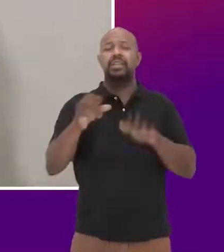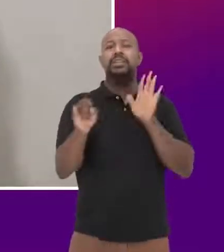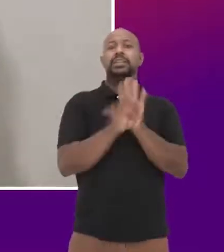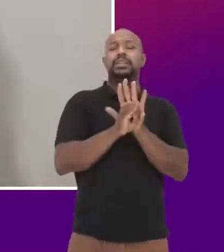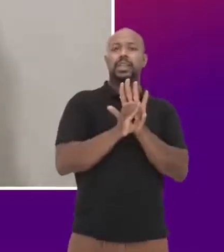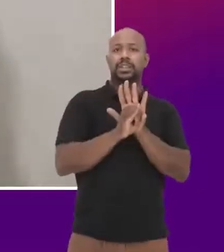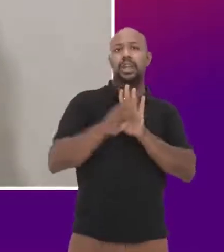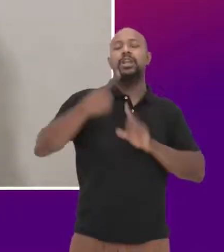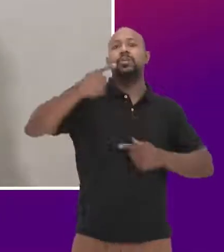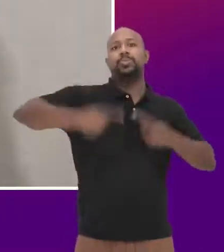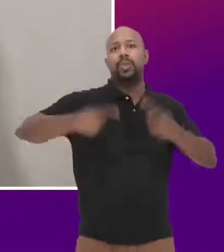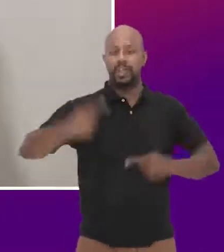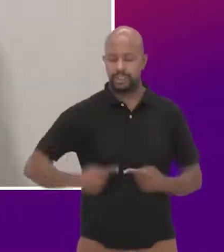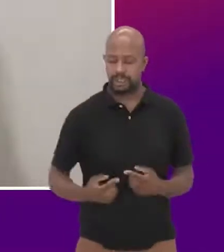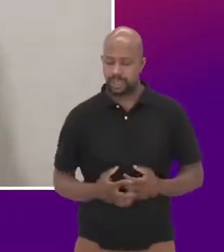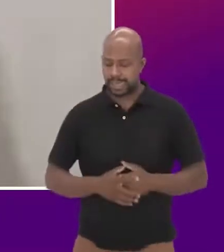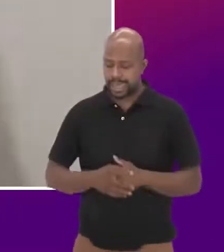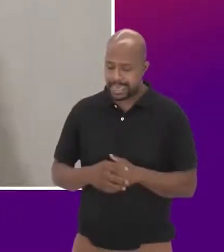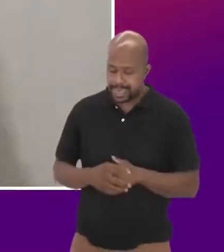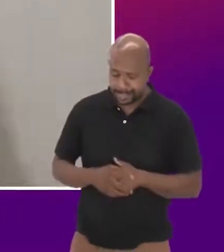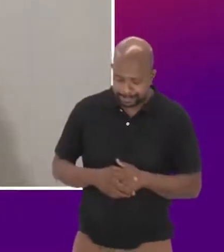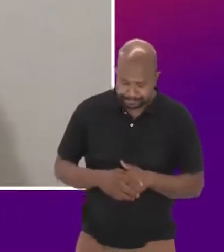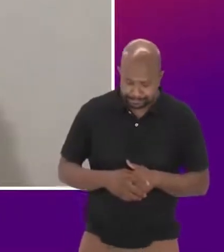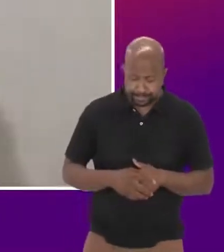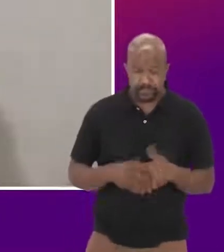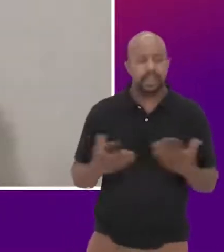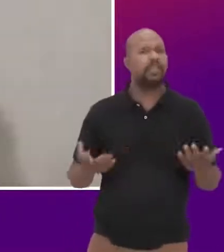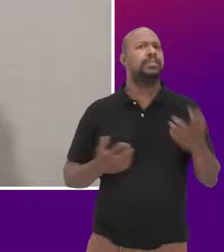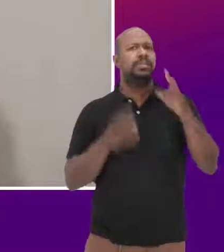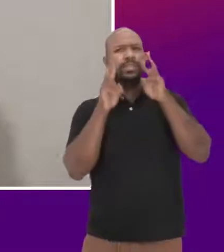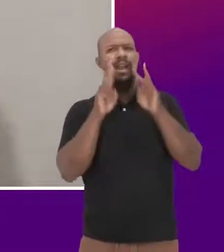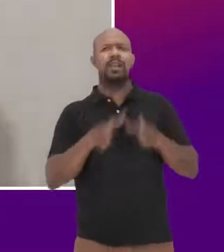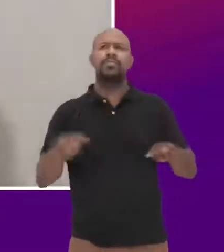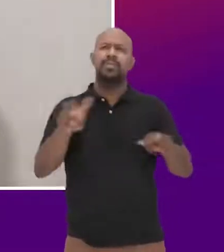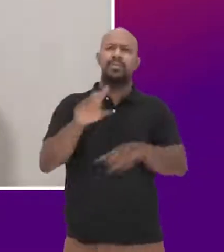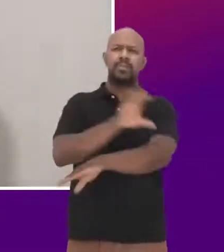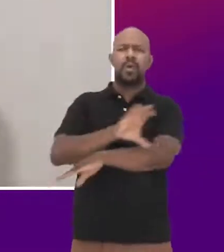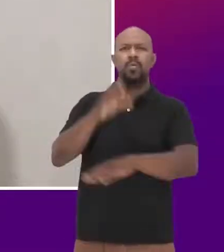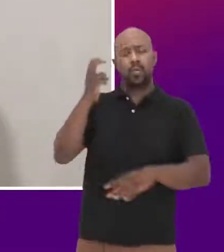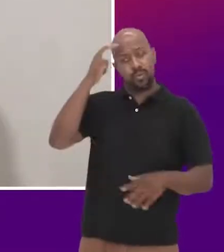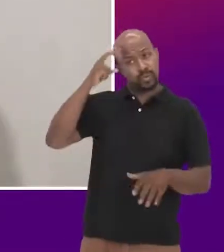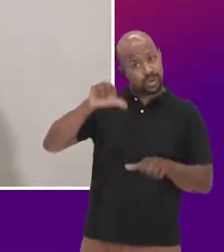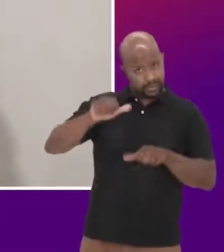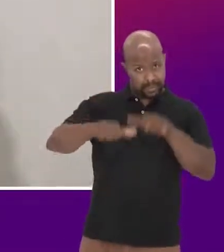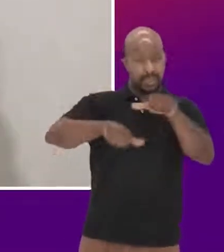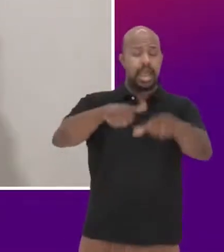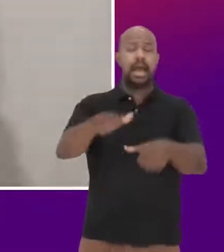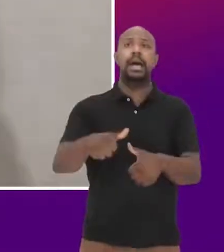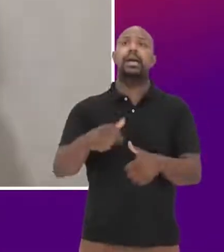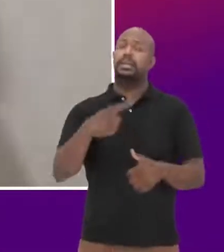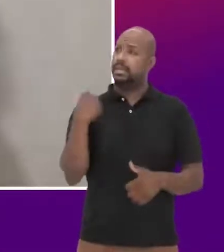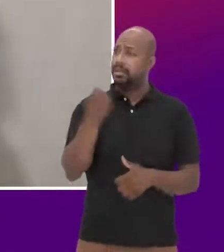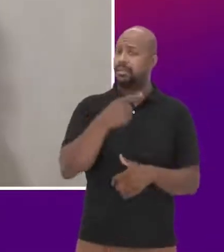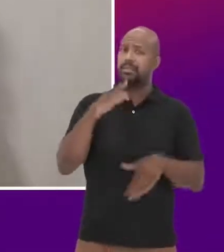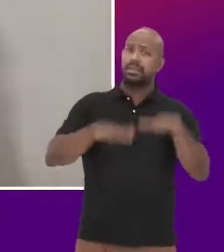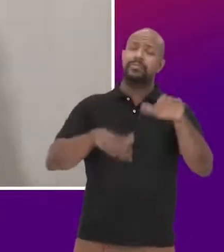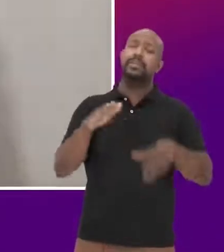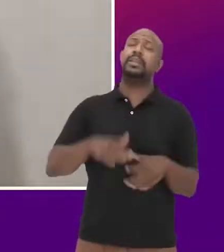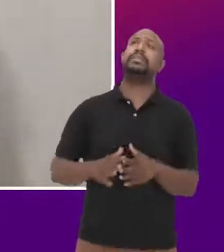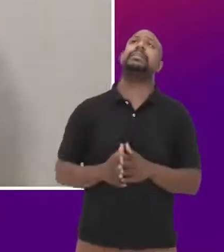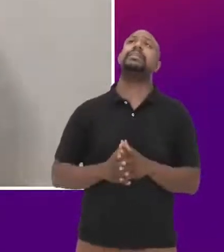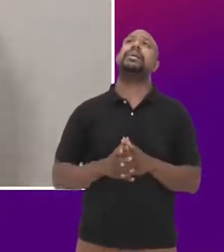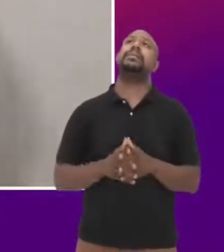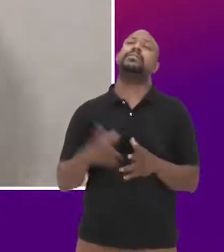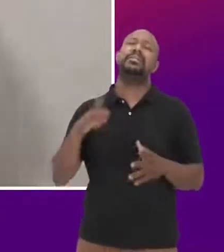identidades políticas, né? Então a gente está vendo uma cultura mudar, que a gente muitas